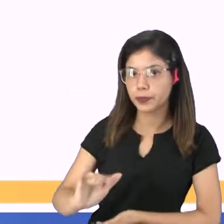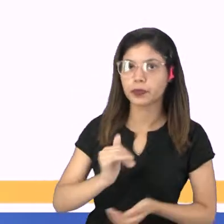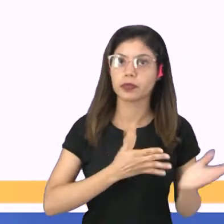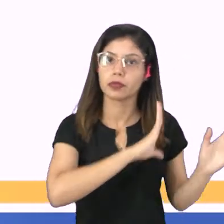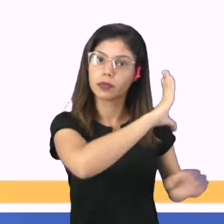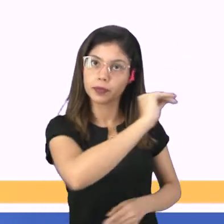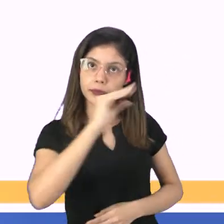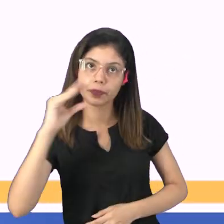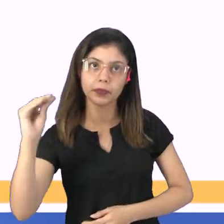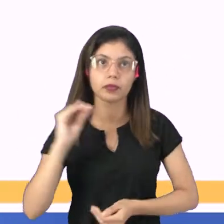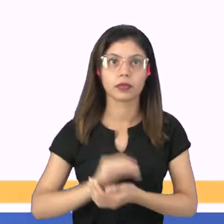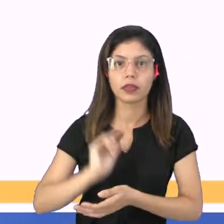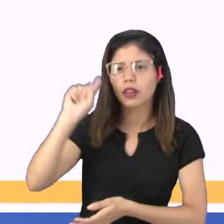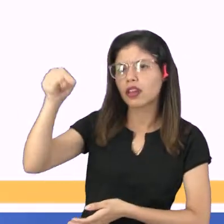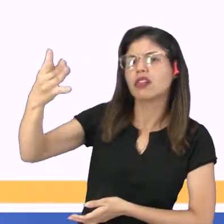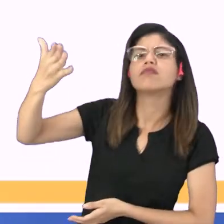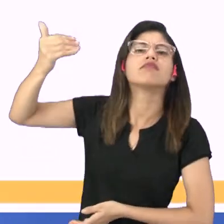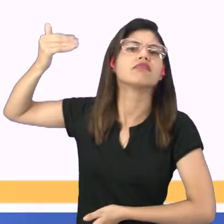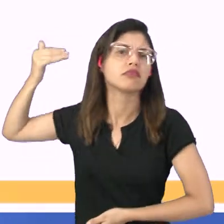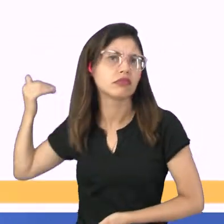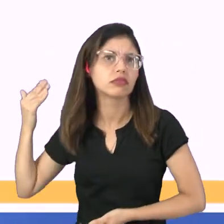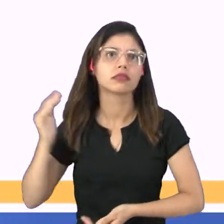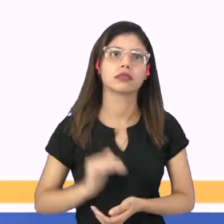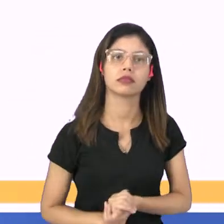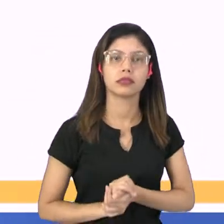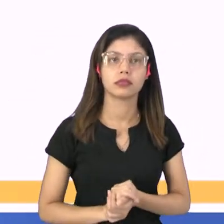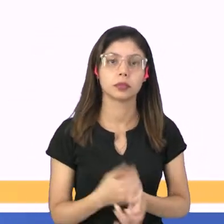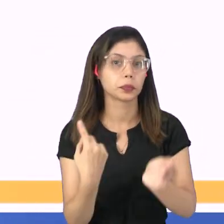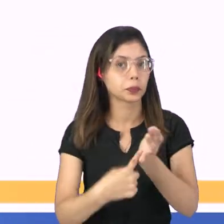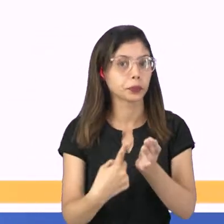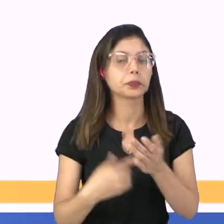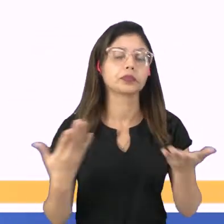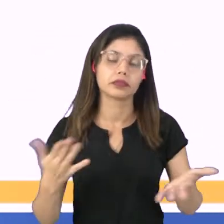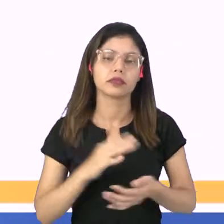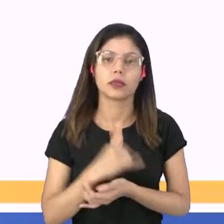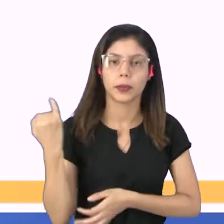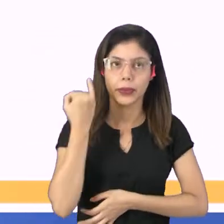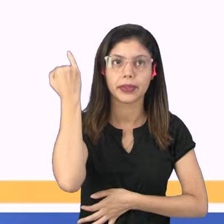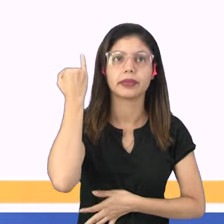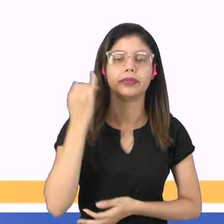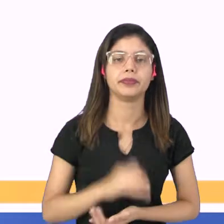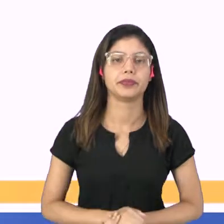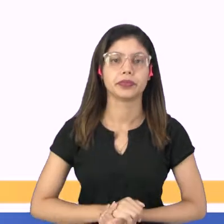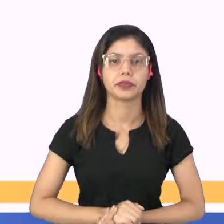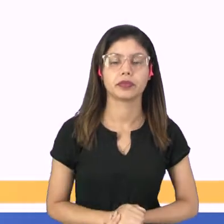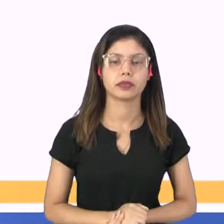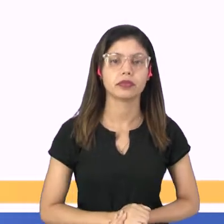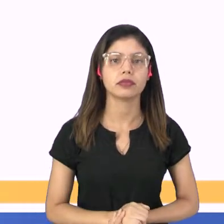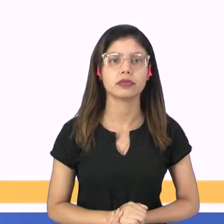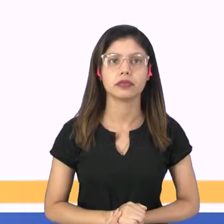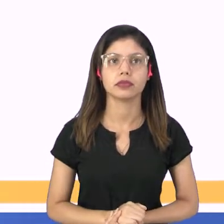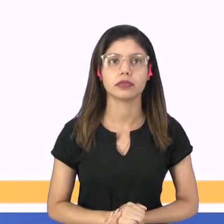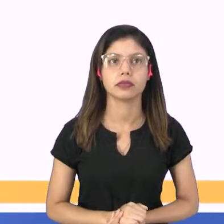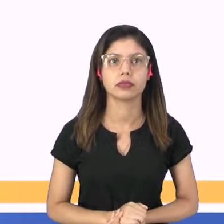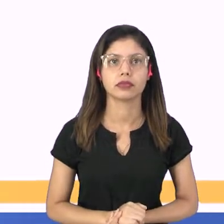temporais, ou seja, na infância, na adolescência, naquela época. Esses marcadores são